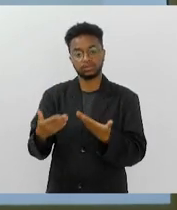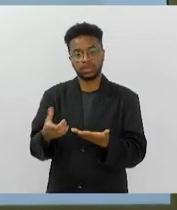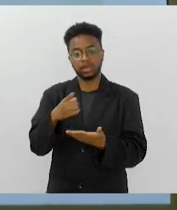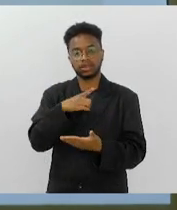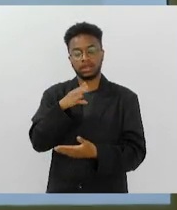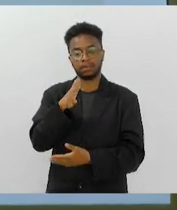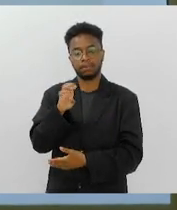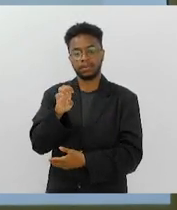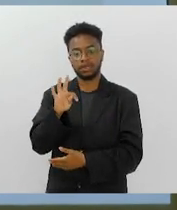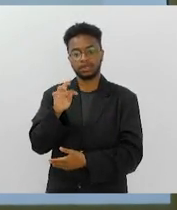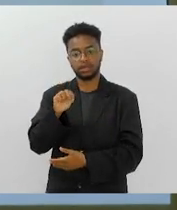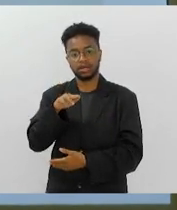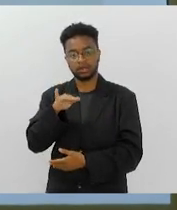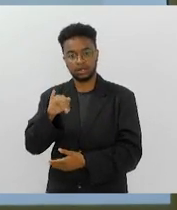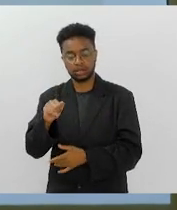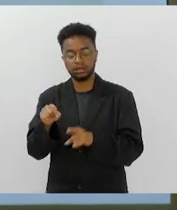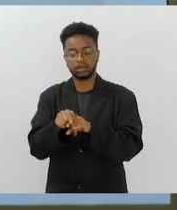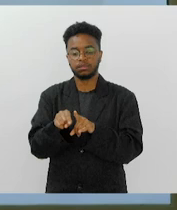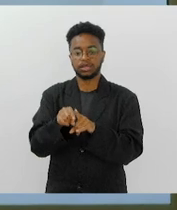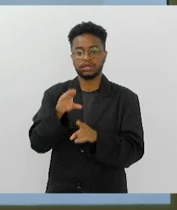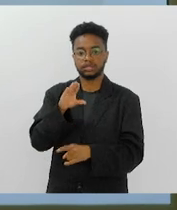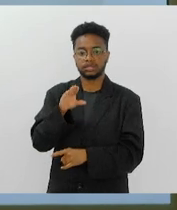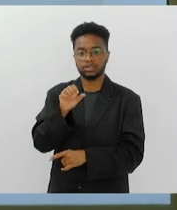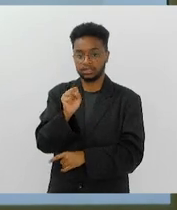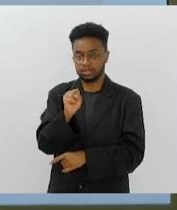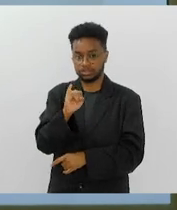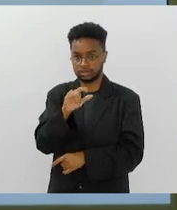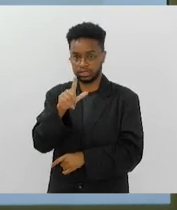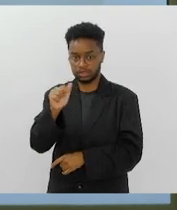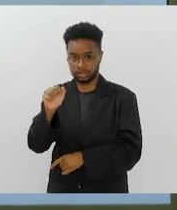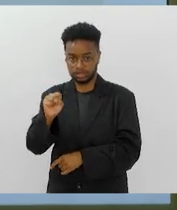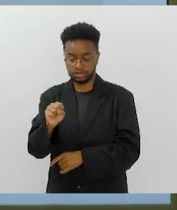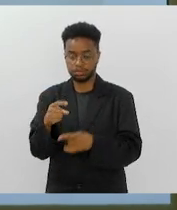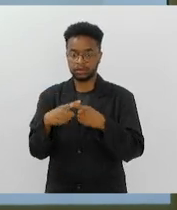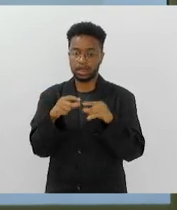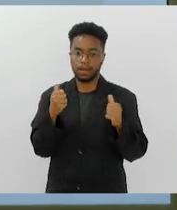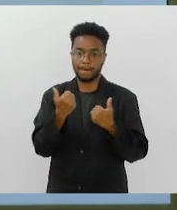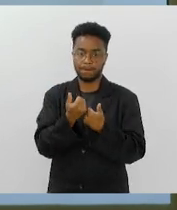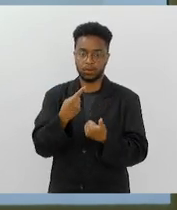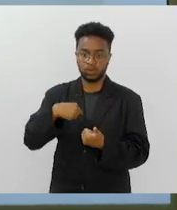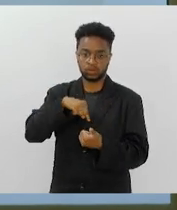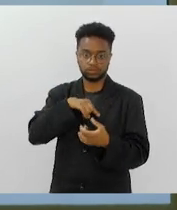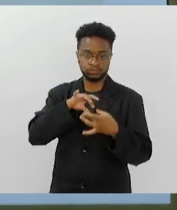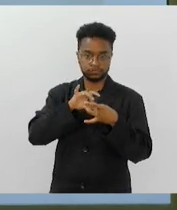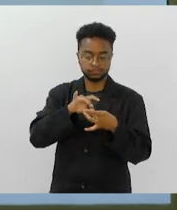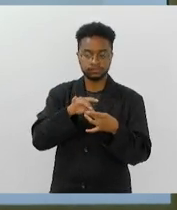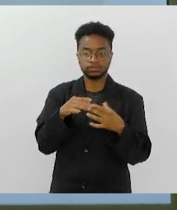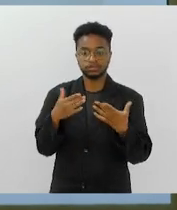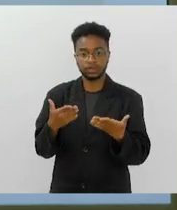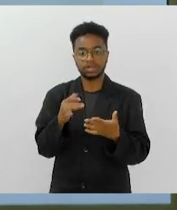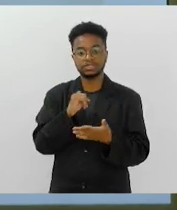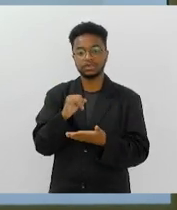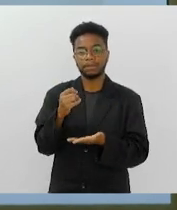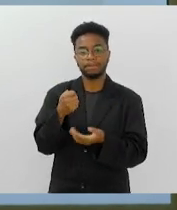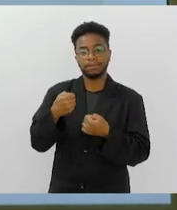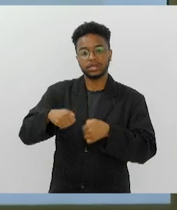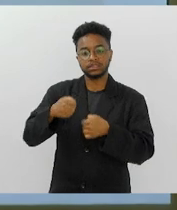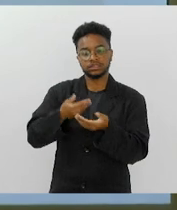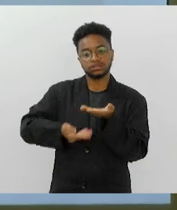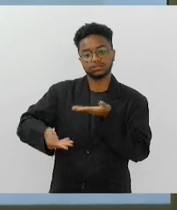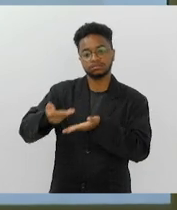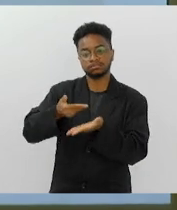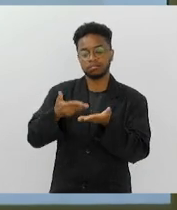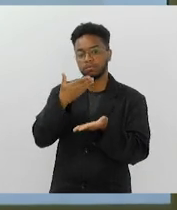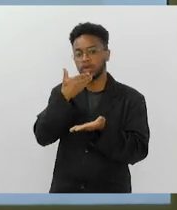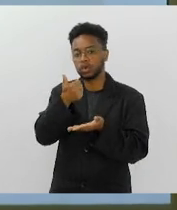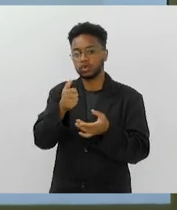e o Cabo Silas, que eles têm estado ali com a gente, eles têm fortalecido esse vínculo. Então, sempre que a gente precisa de uma articulação mais efetiva com a